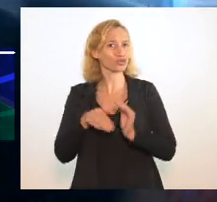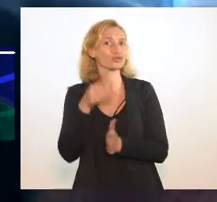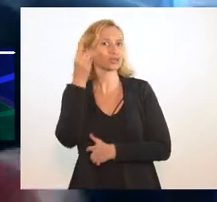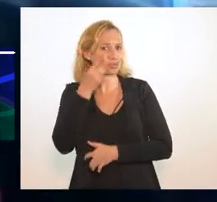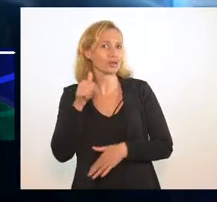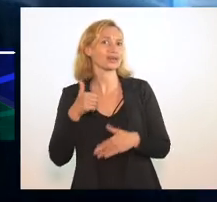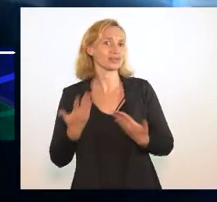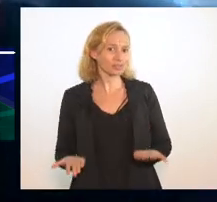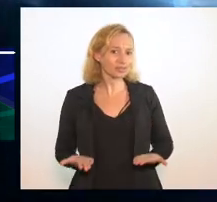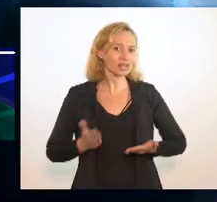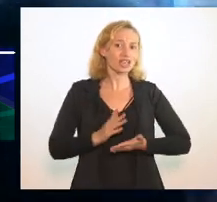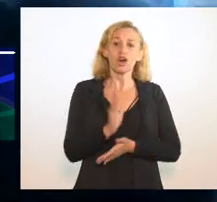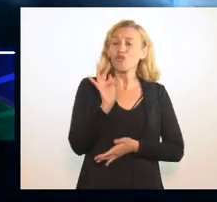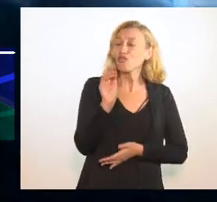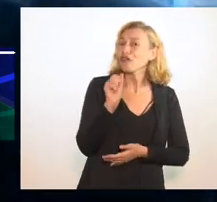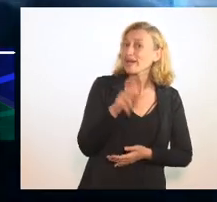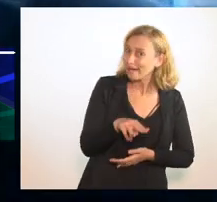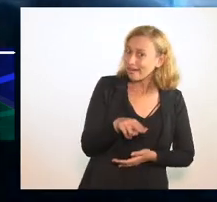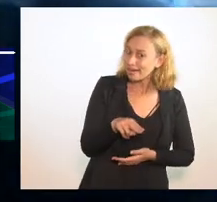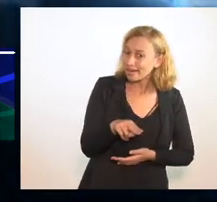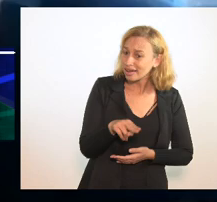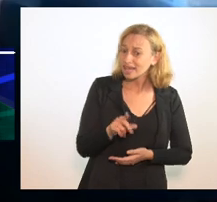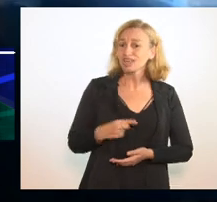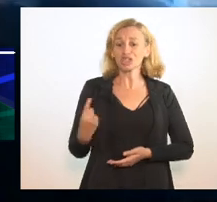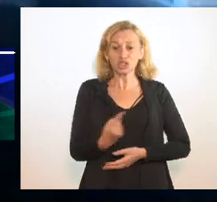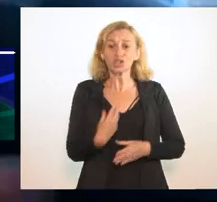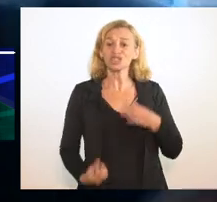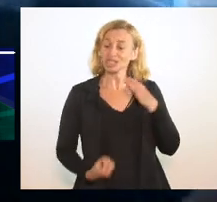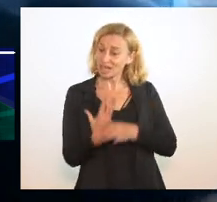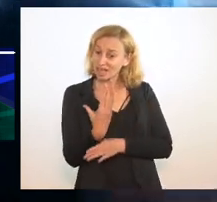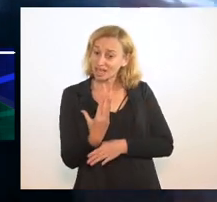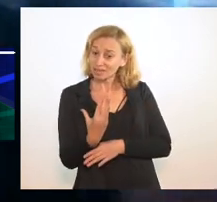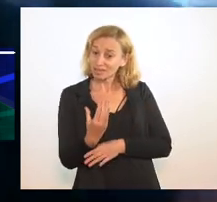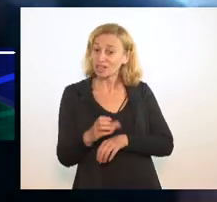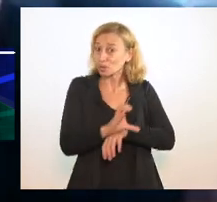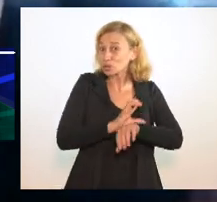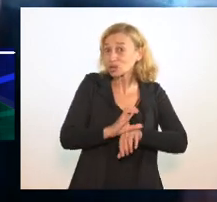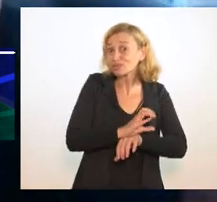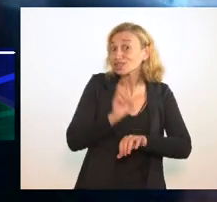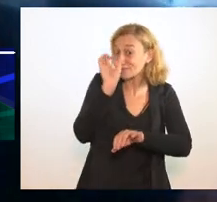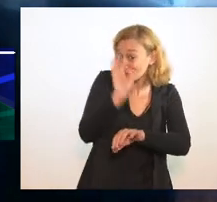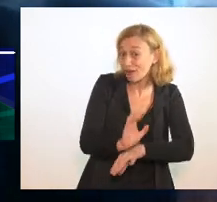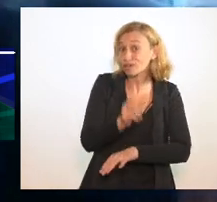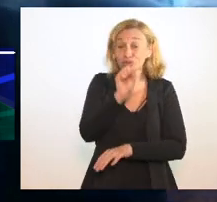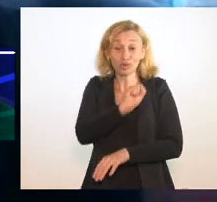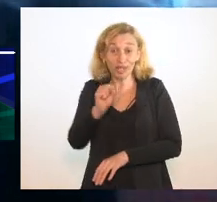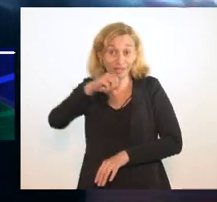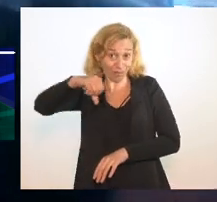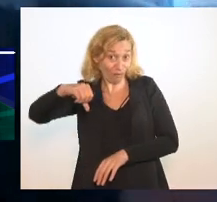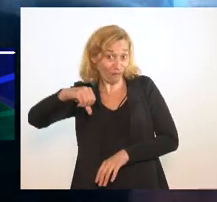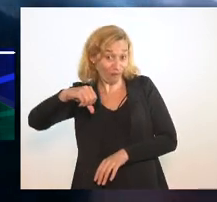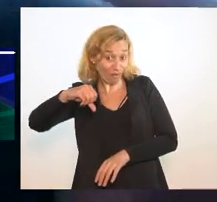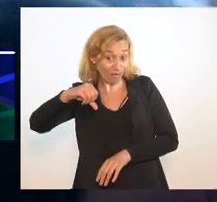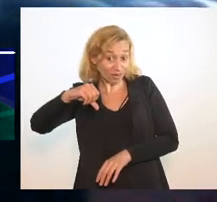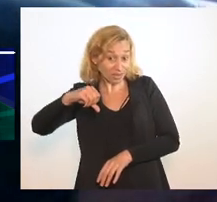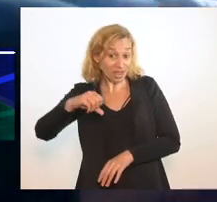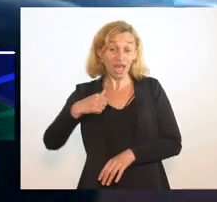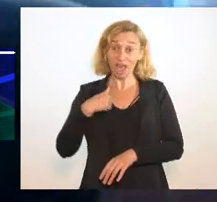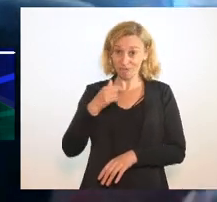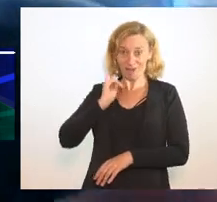demais, que o FECAM, que nós criamos na Constituição Estadual de 89, da qual fui